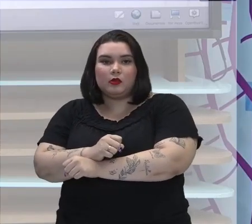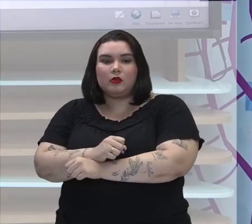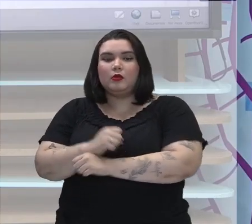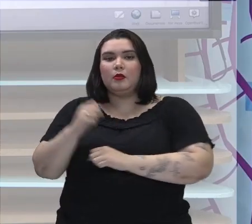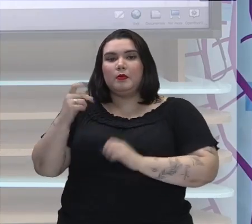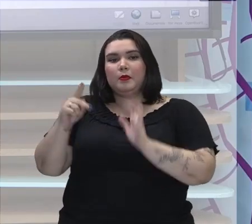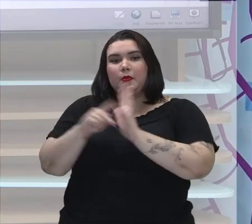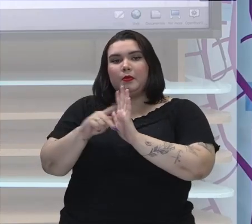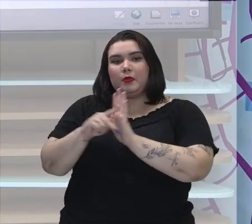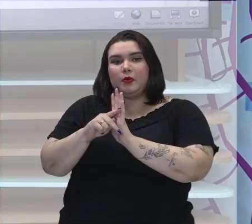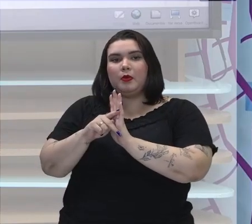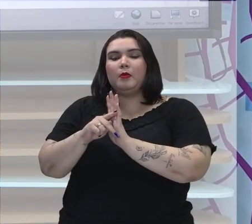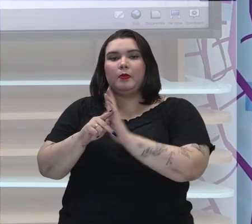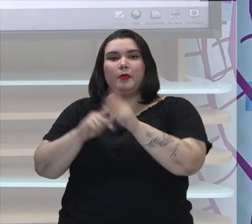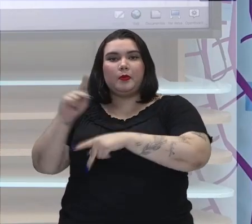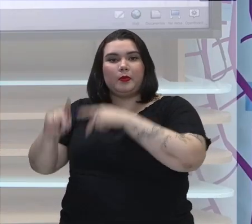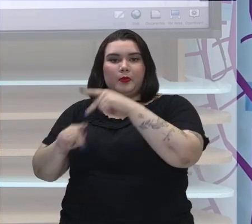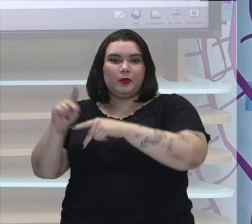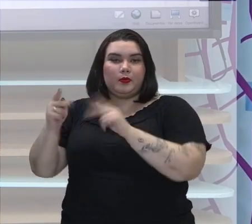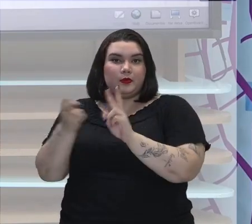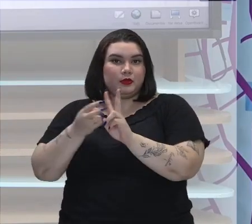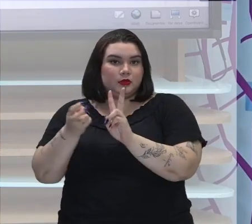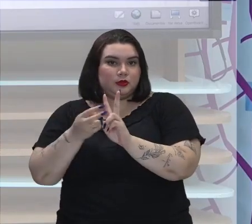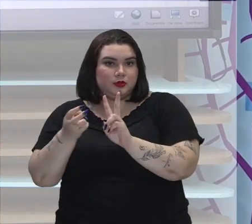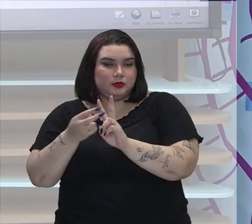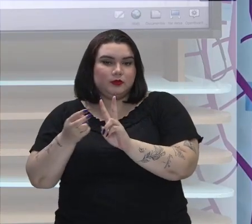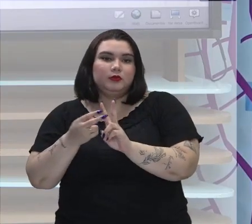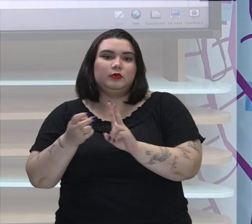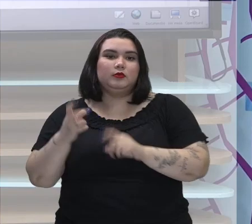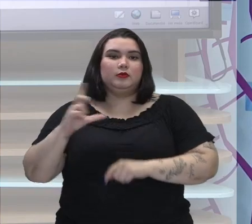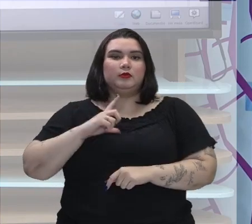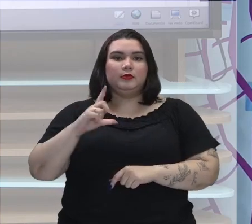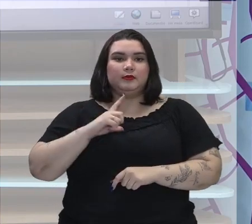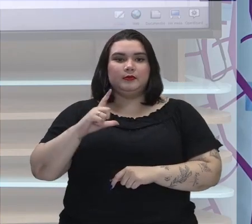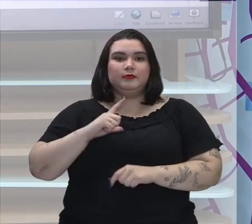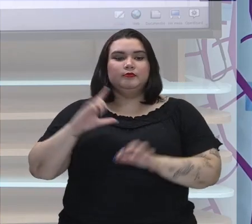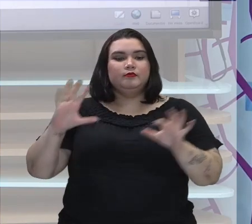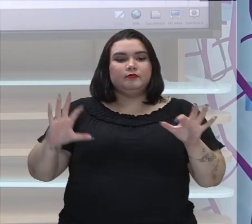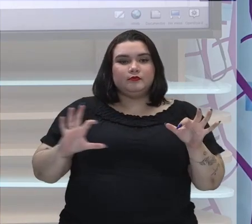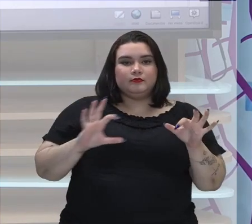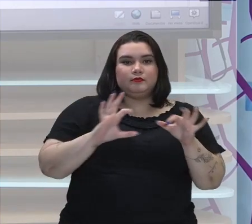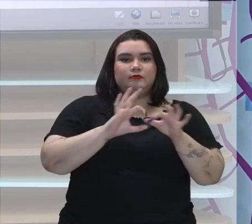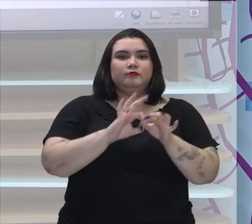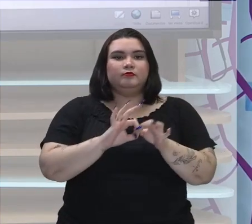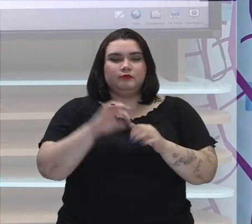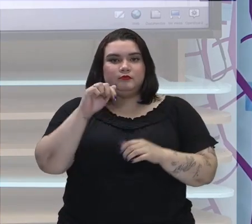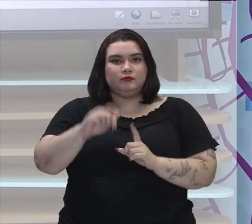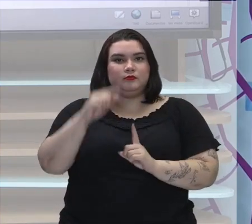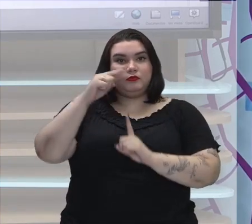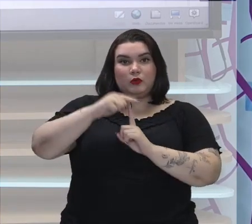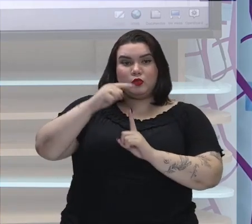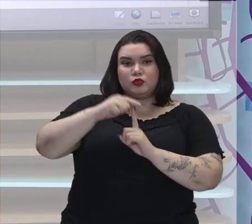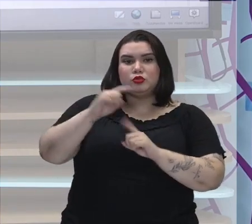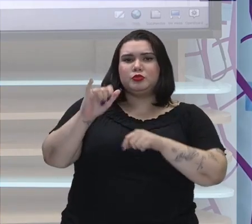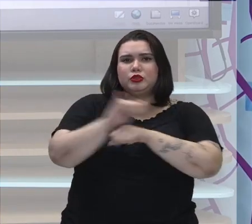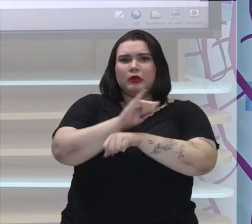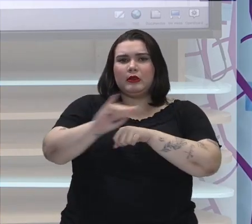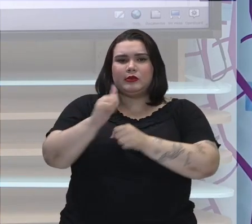escravidão da população indígena, que vai ser inserida nessa lógica mercantilista,